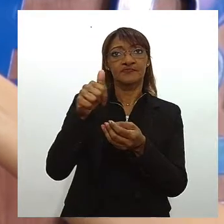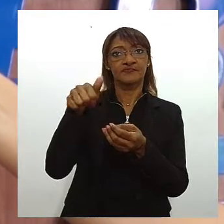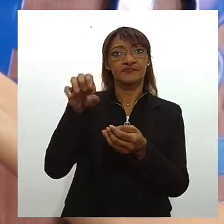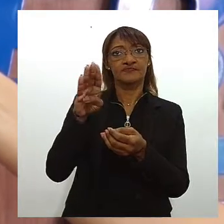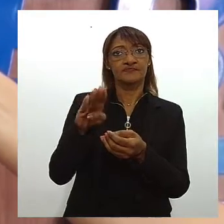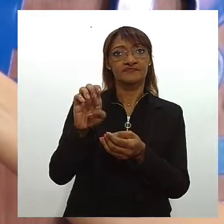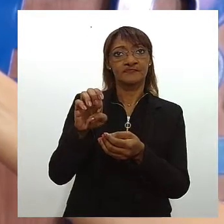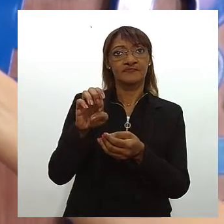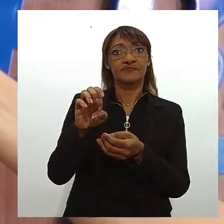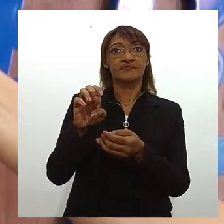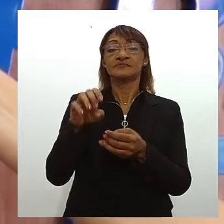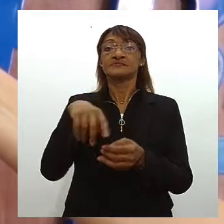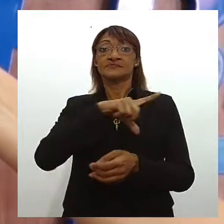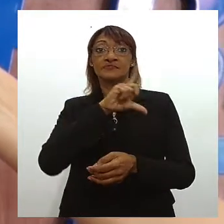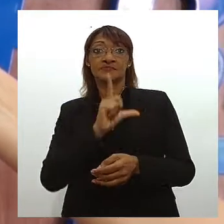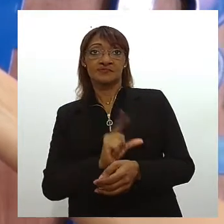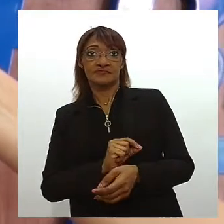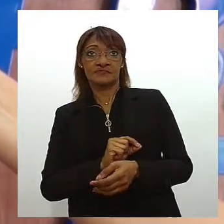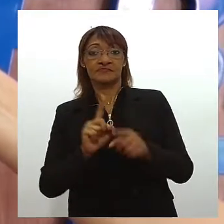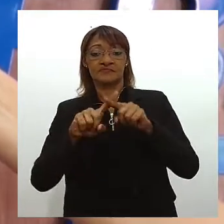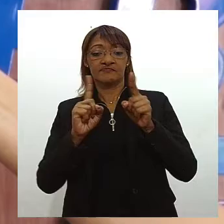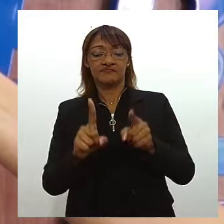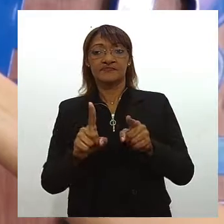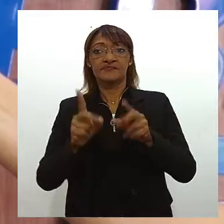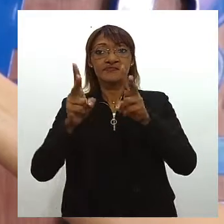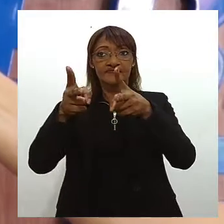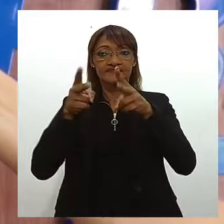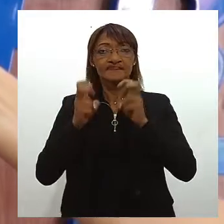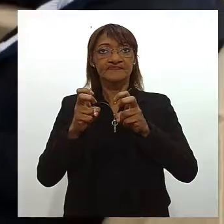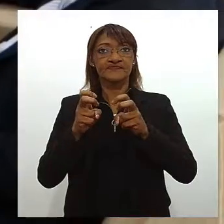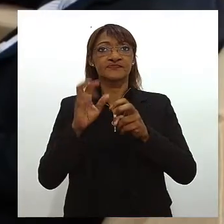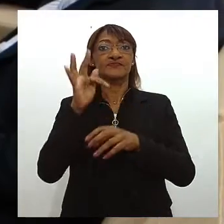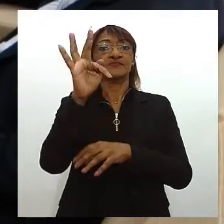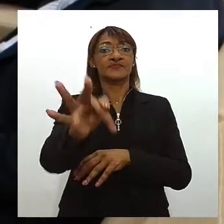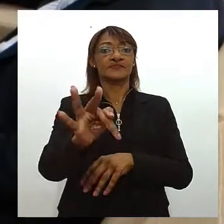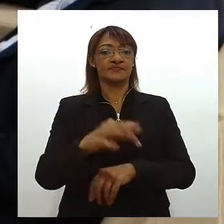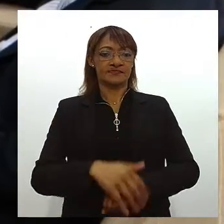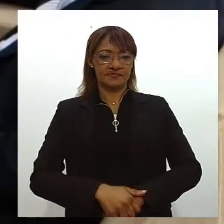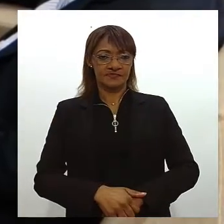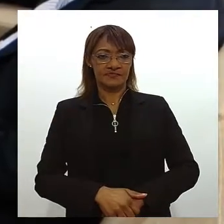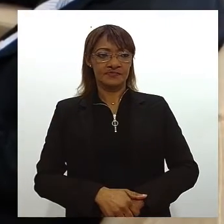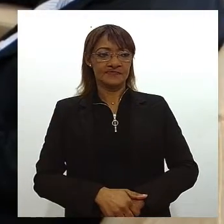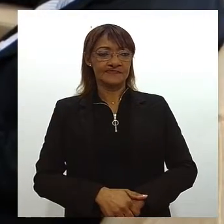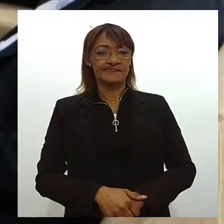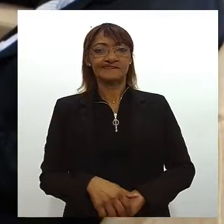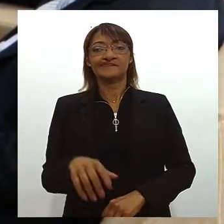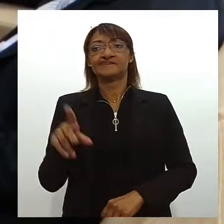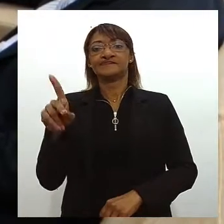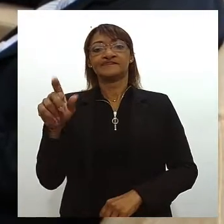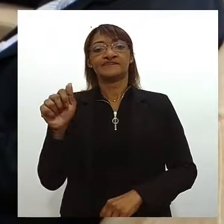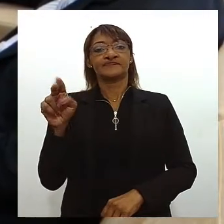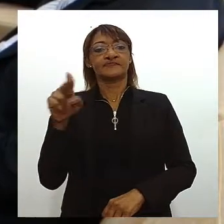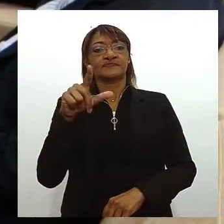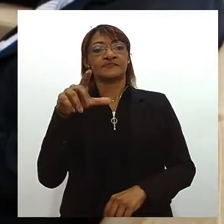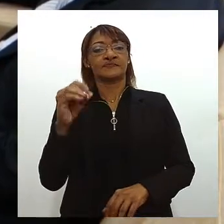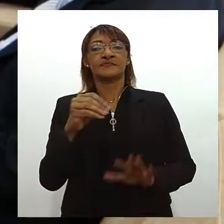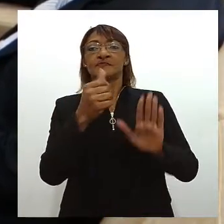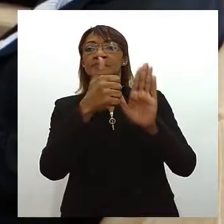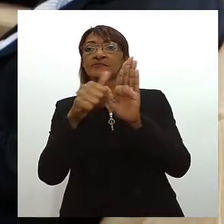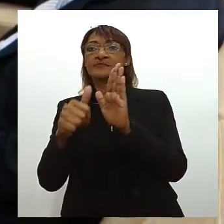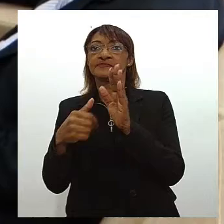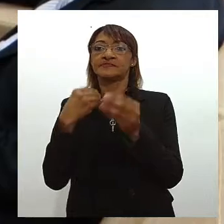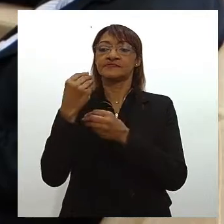agir, porque é o nosso fazer que vai nos levar em direção ao futuro. Paulo do Eirado analisou a relevância de pensar